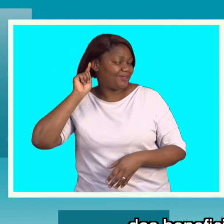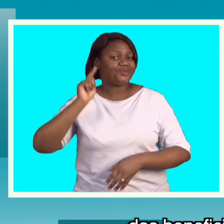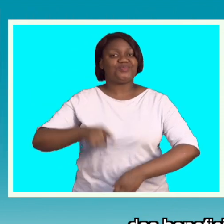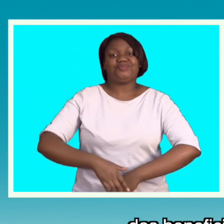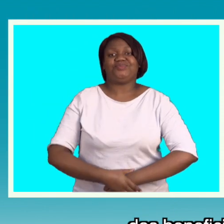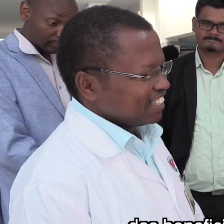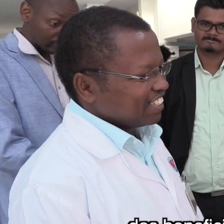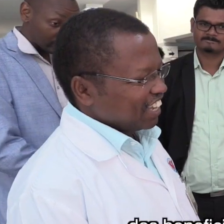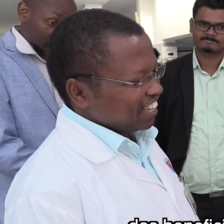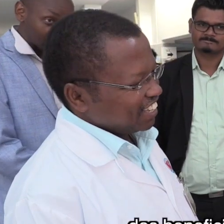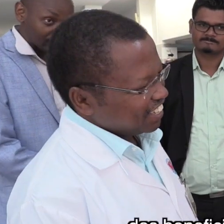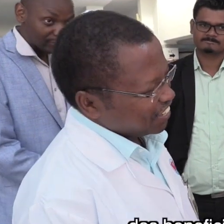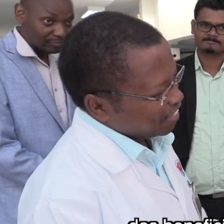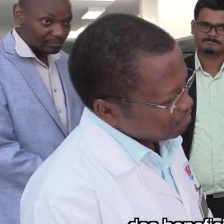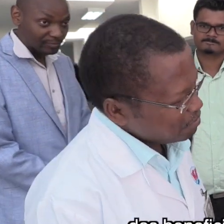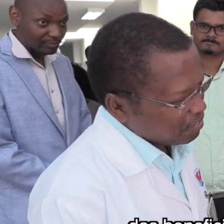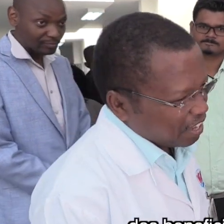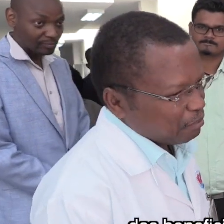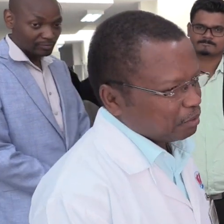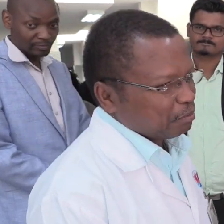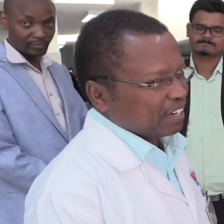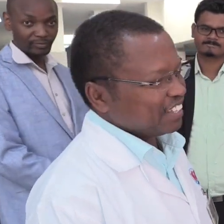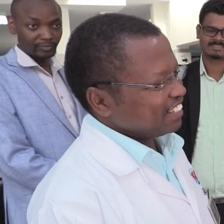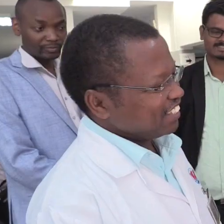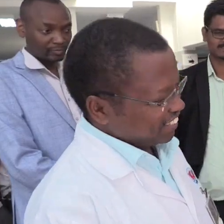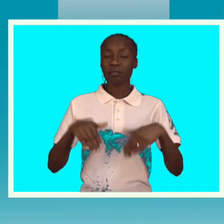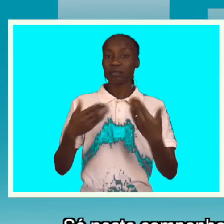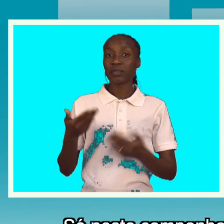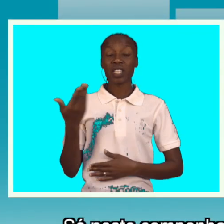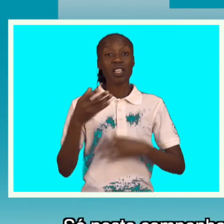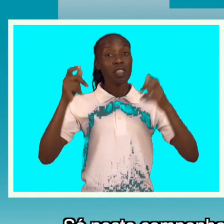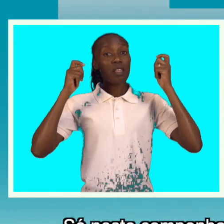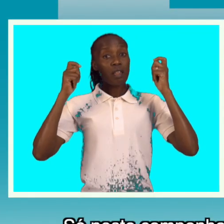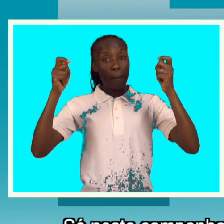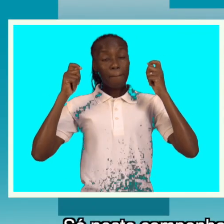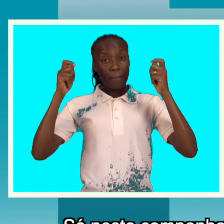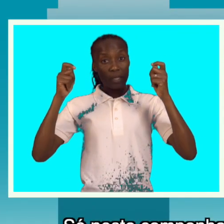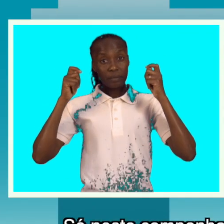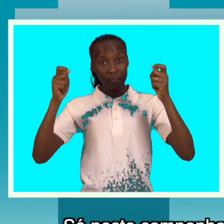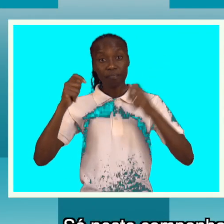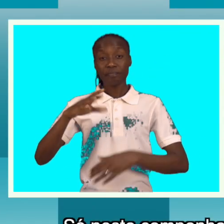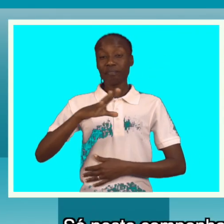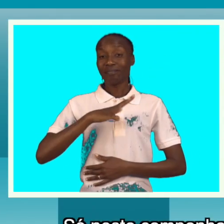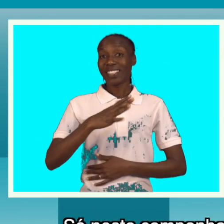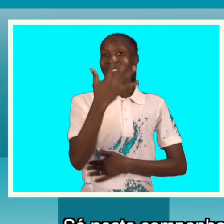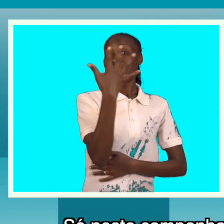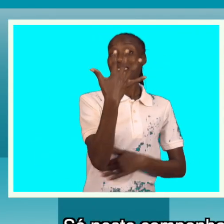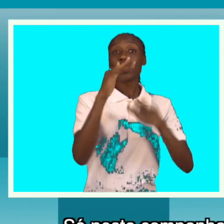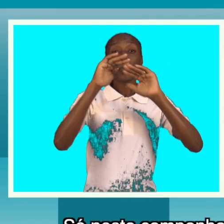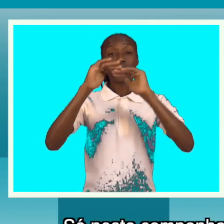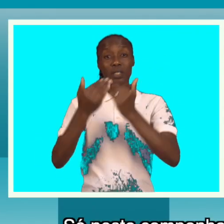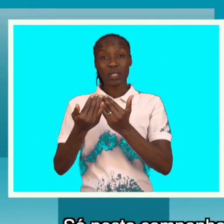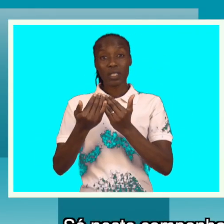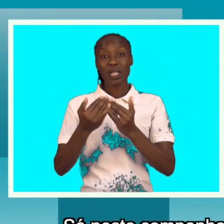150 receberam os aparelhos pela primeira vez. Esta campanha, em cinco dias,